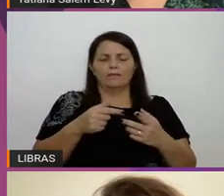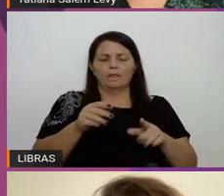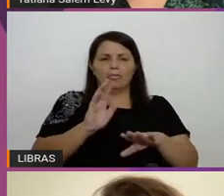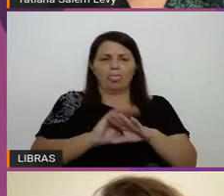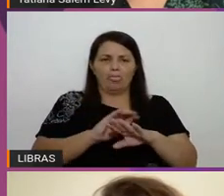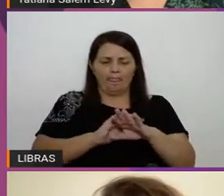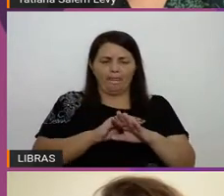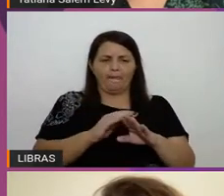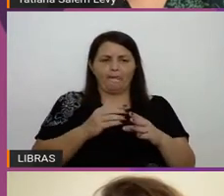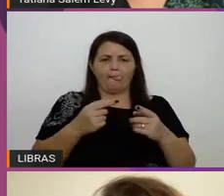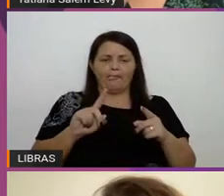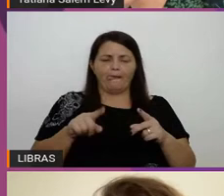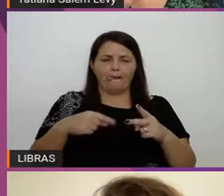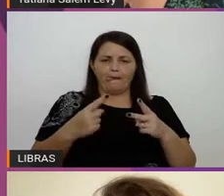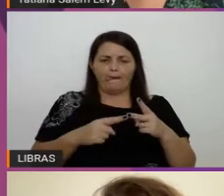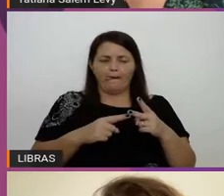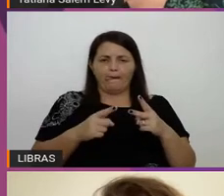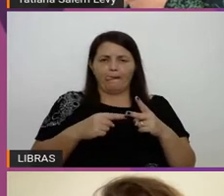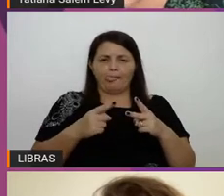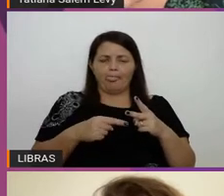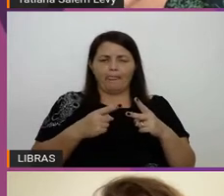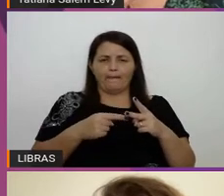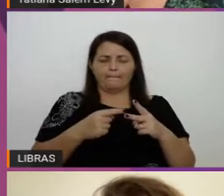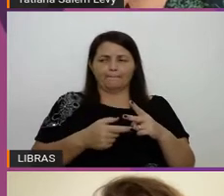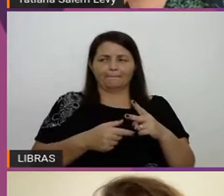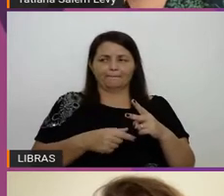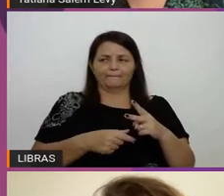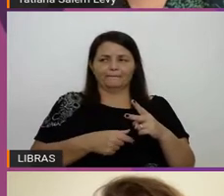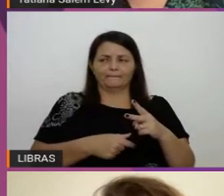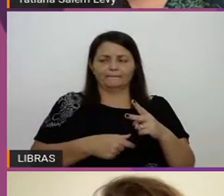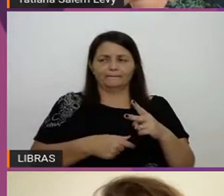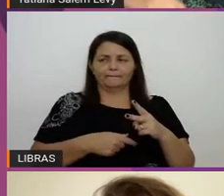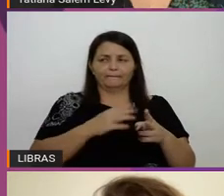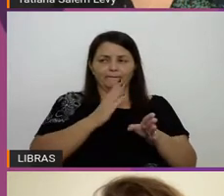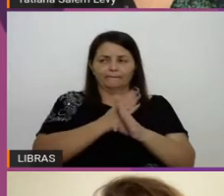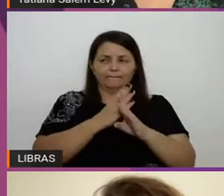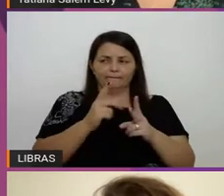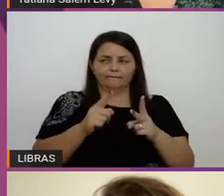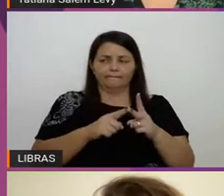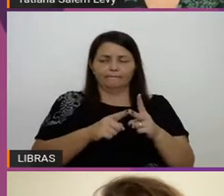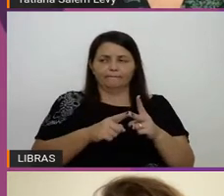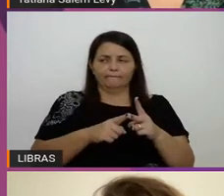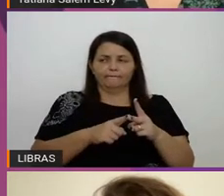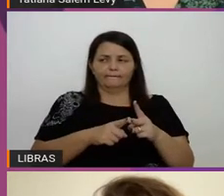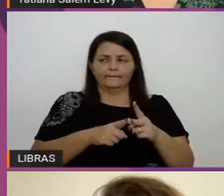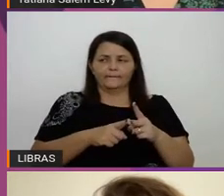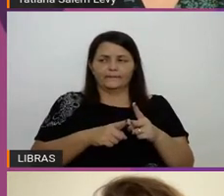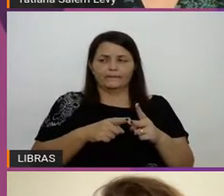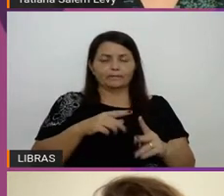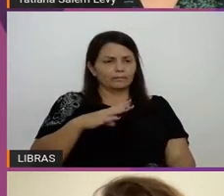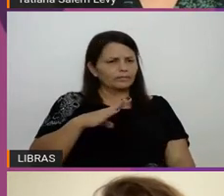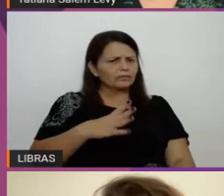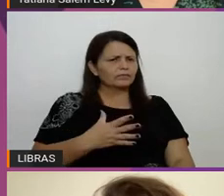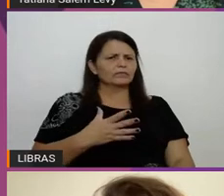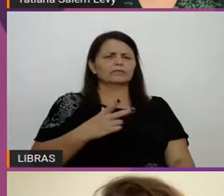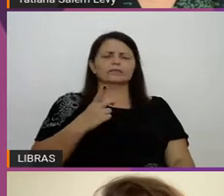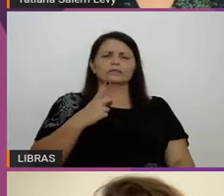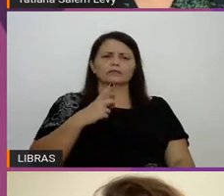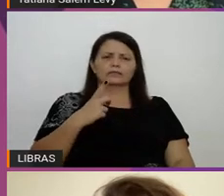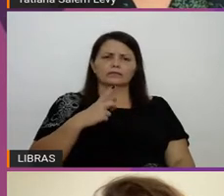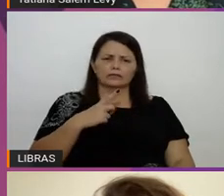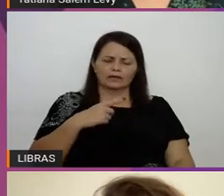tato e o outro folha e a outra coisa que descobriu a capacidade que tem